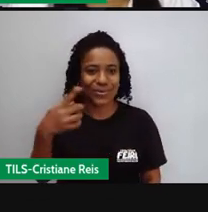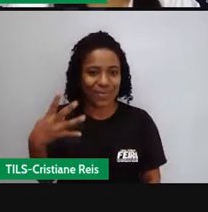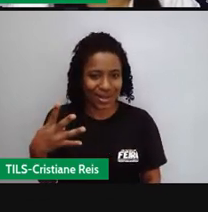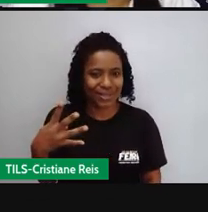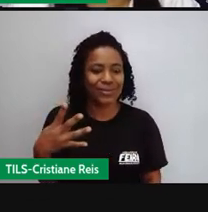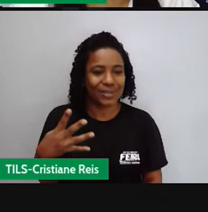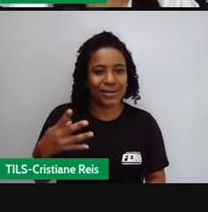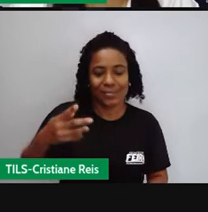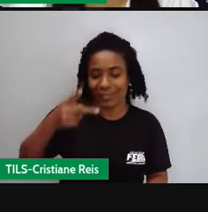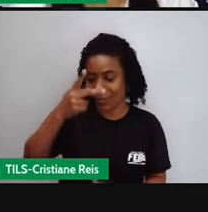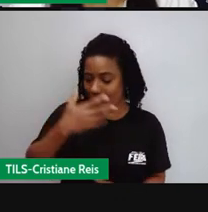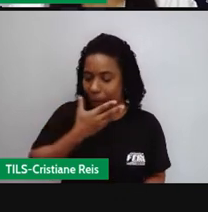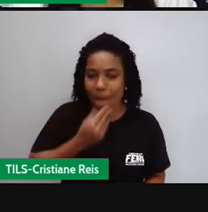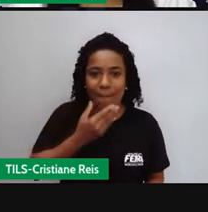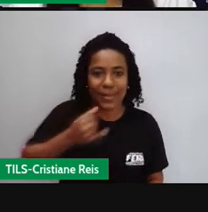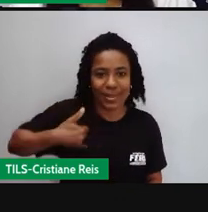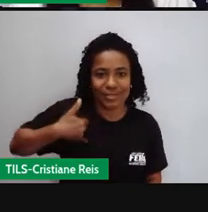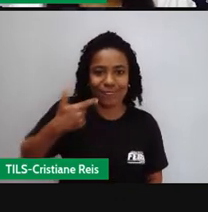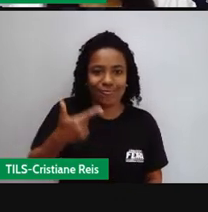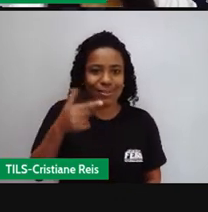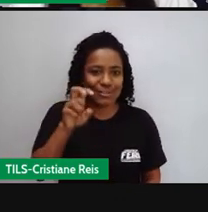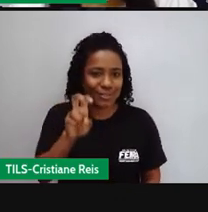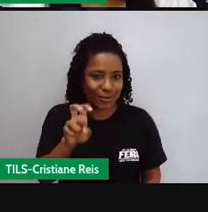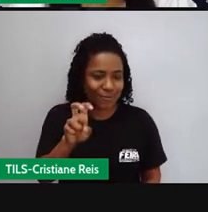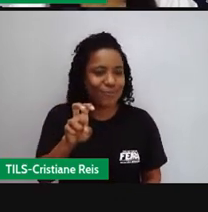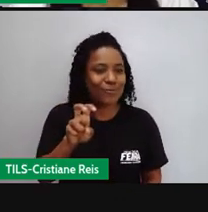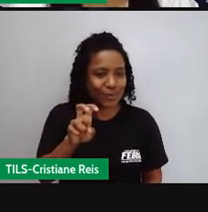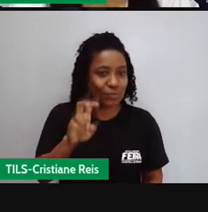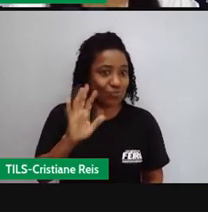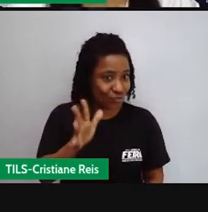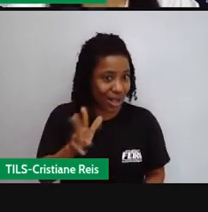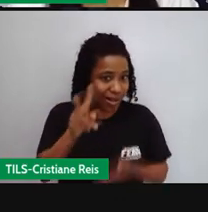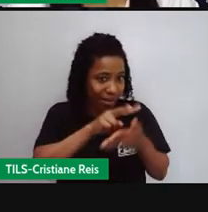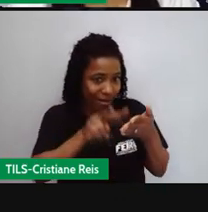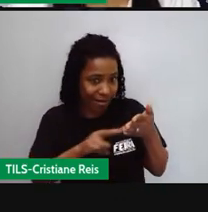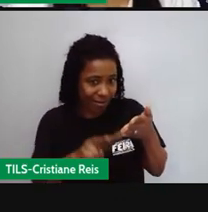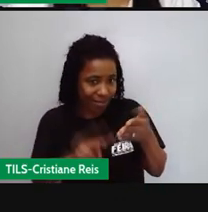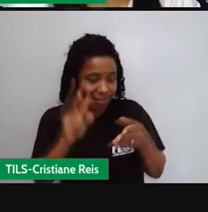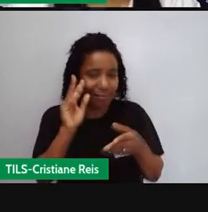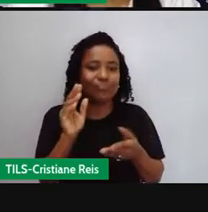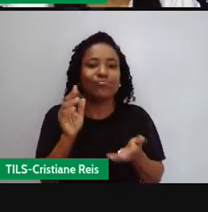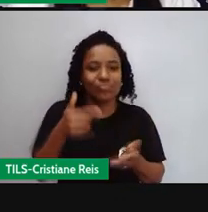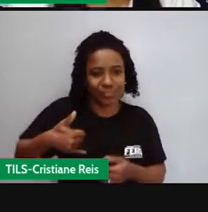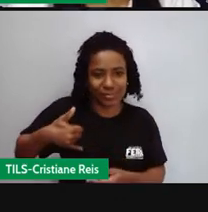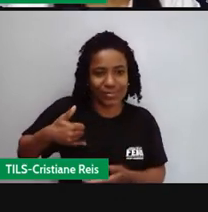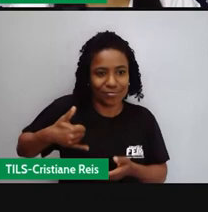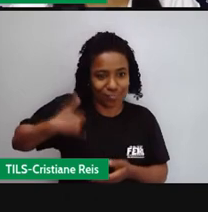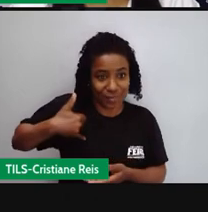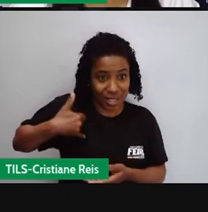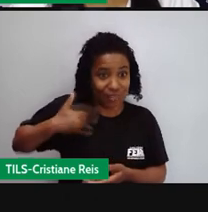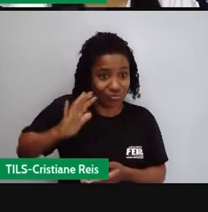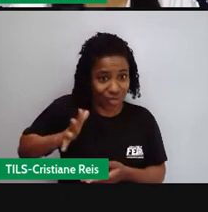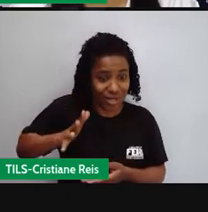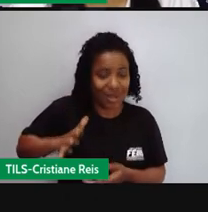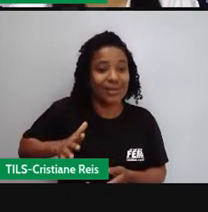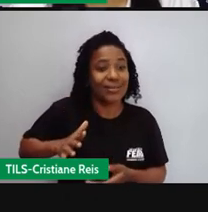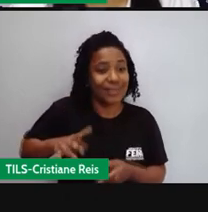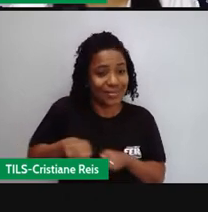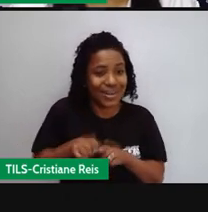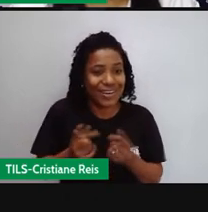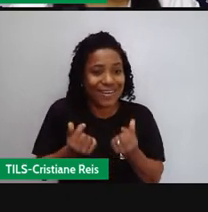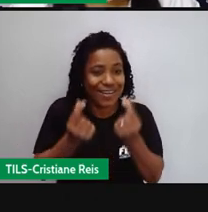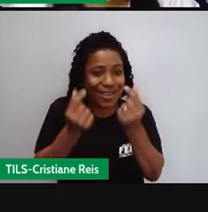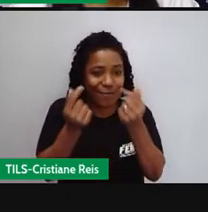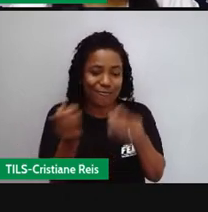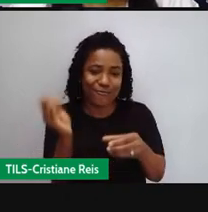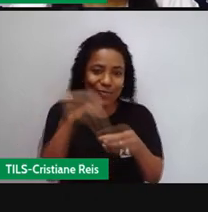25 anos, alfabetizados e ricos. Em 1932, as mulheres ganham o direito